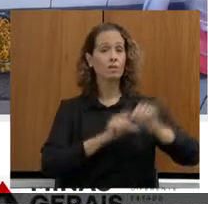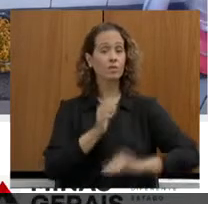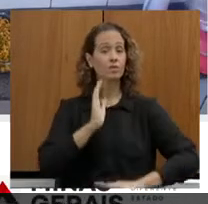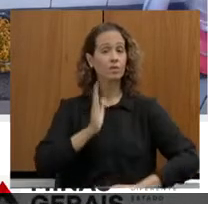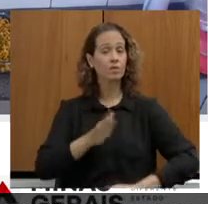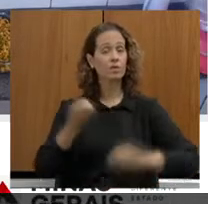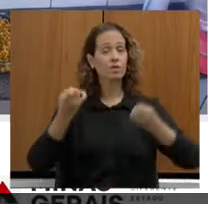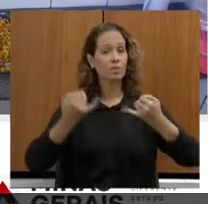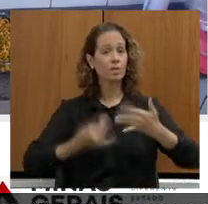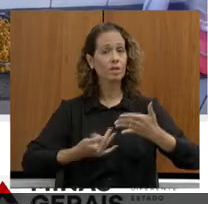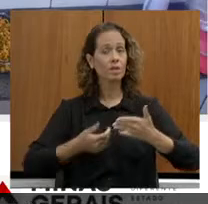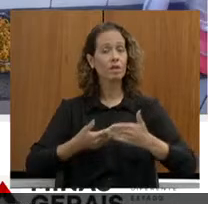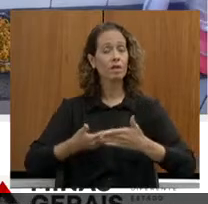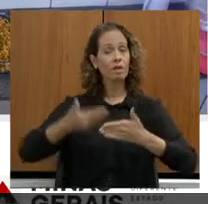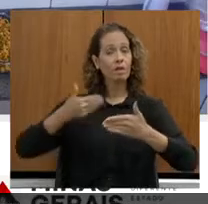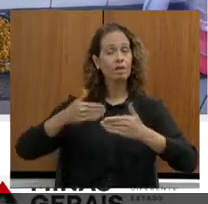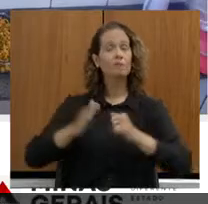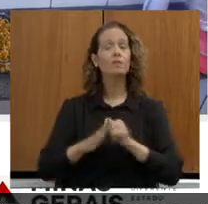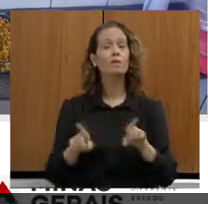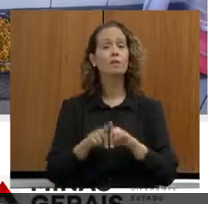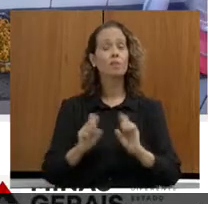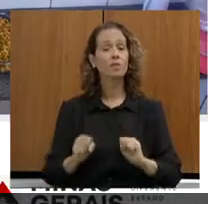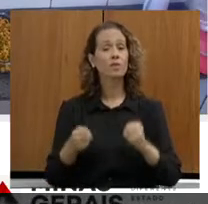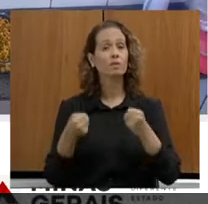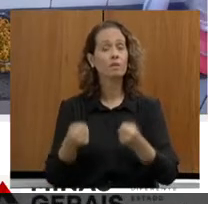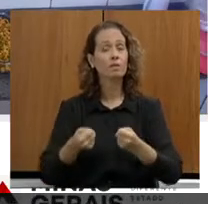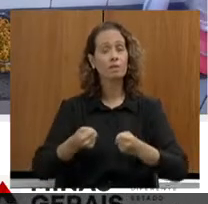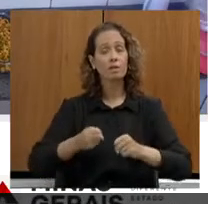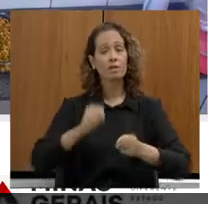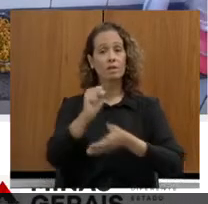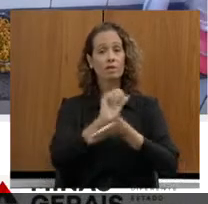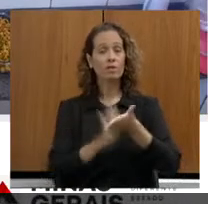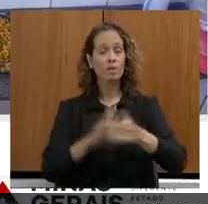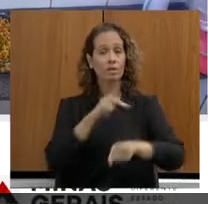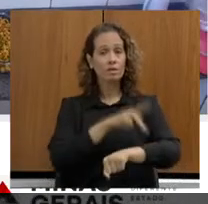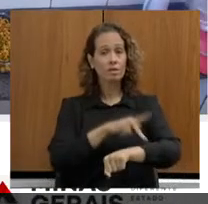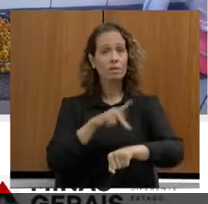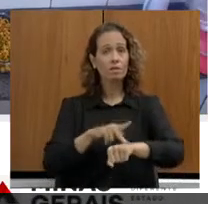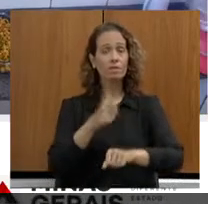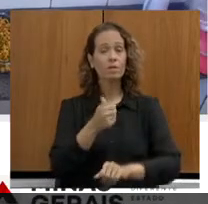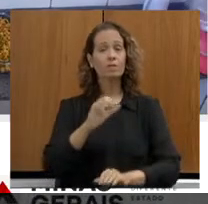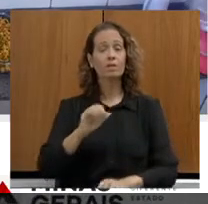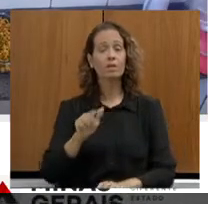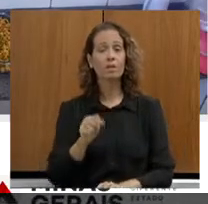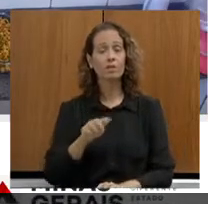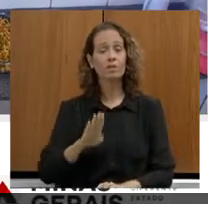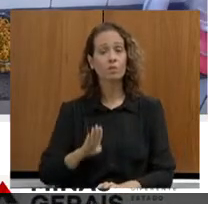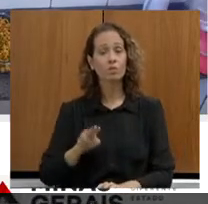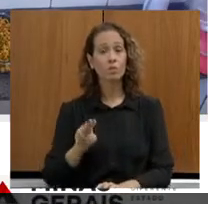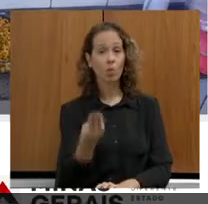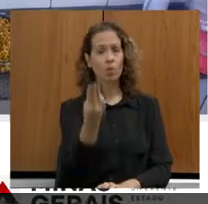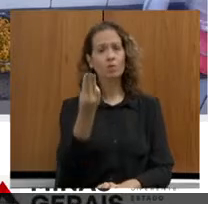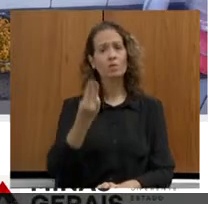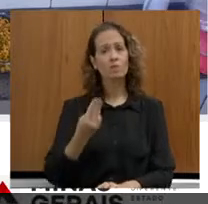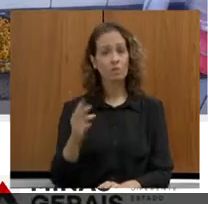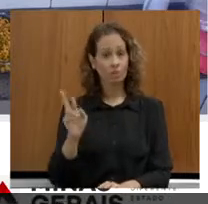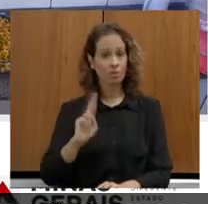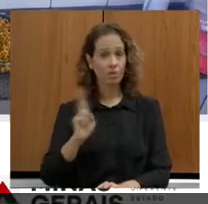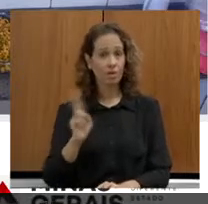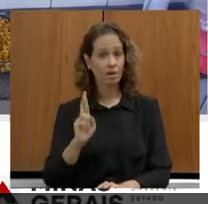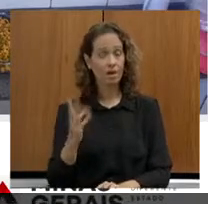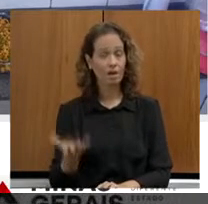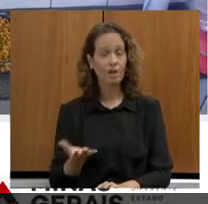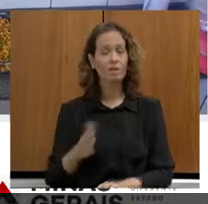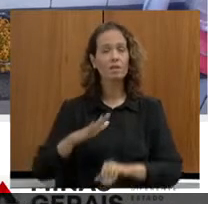fizemos esse trabalho o movimento das ações pedagógicas com 107 milhões de reais na mão dos diretores para conseguir fazer